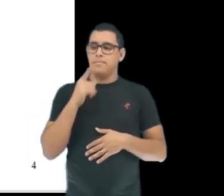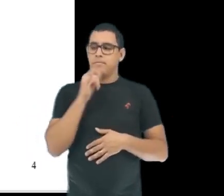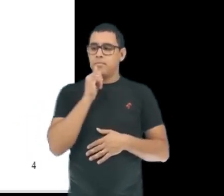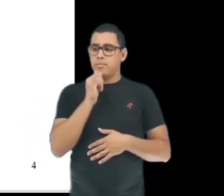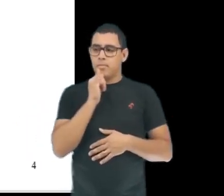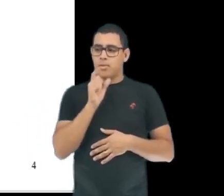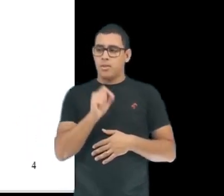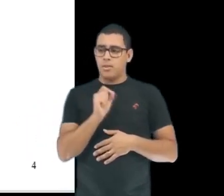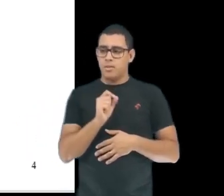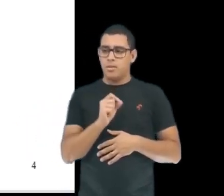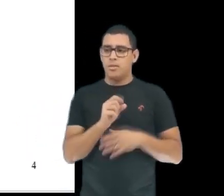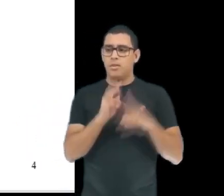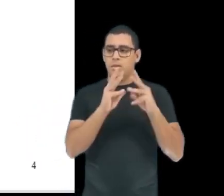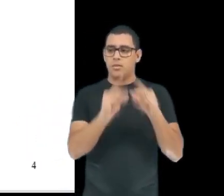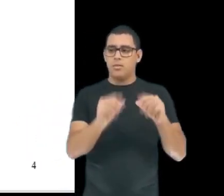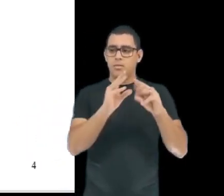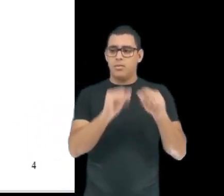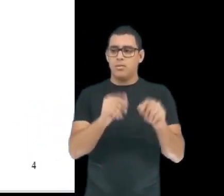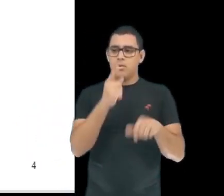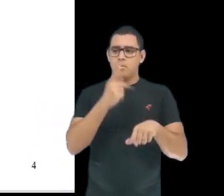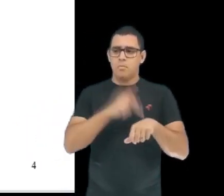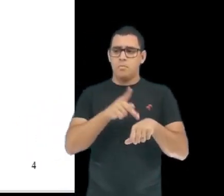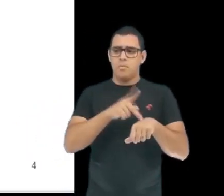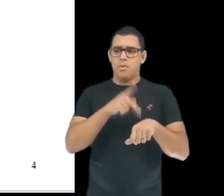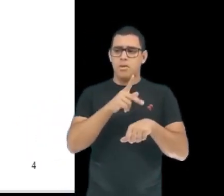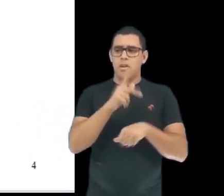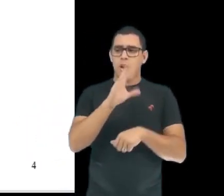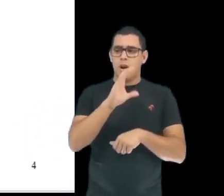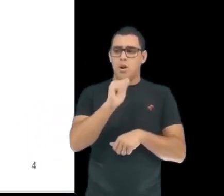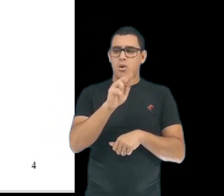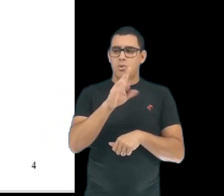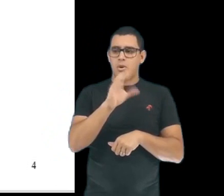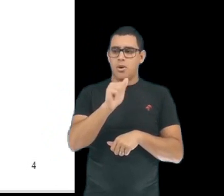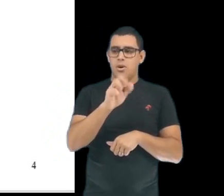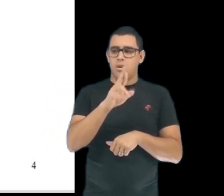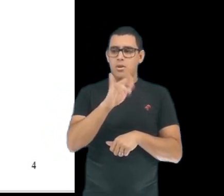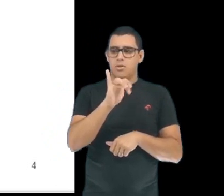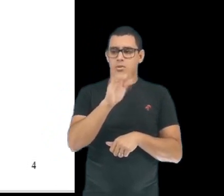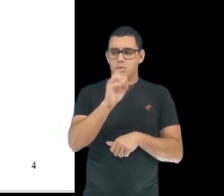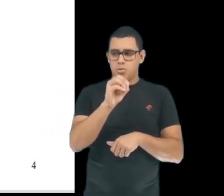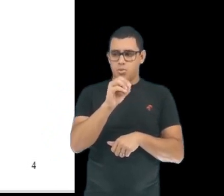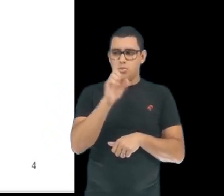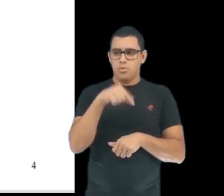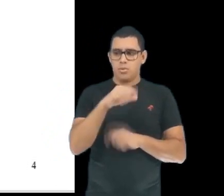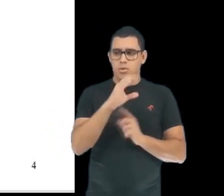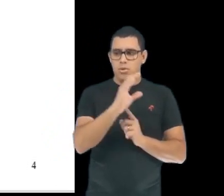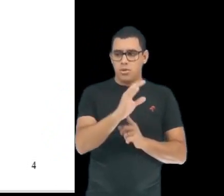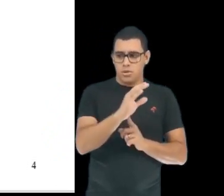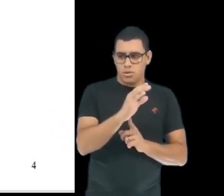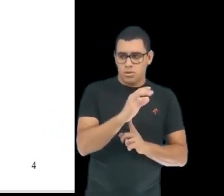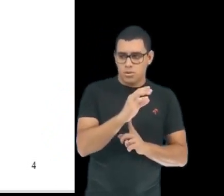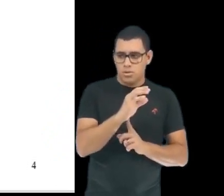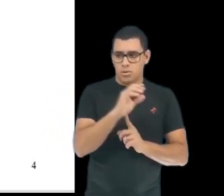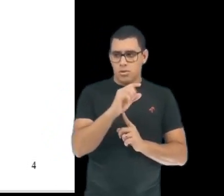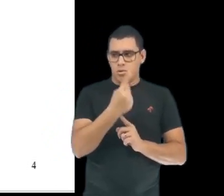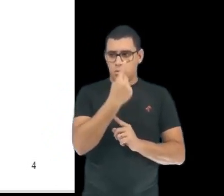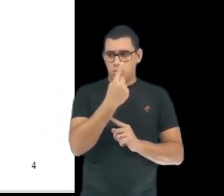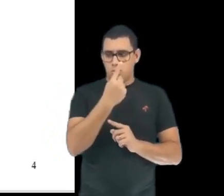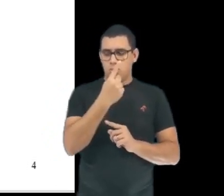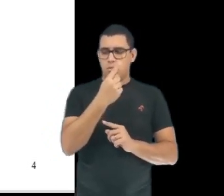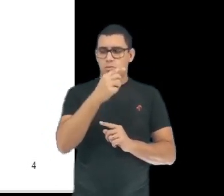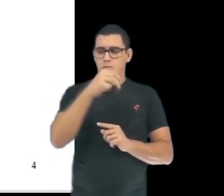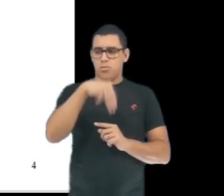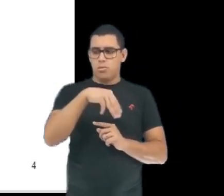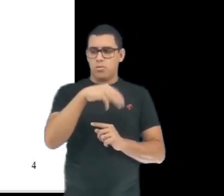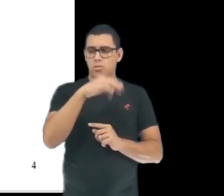acontecerem, a gente tem o exemplo seguinte, ó, decomposição do calcário, onde eu tenho o calcário, que é o carbonato